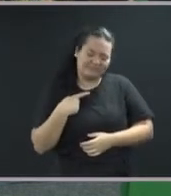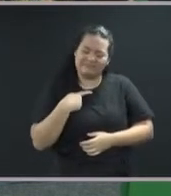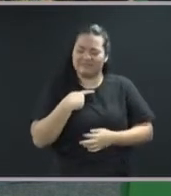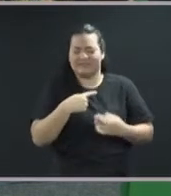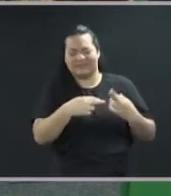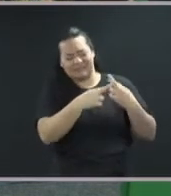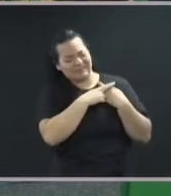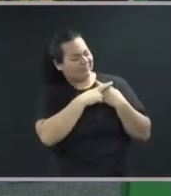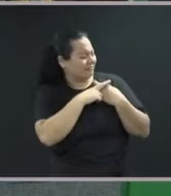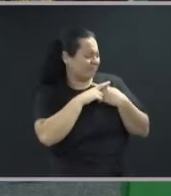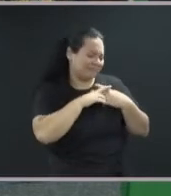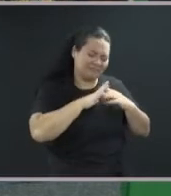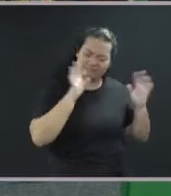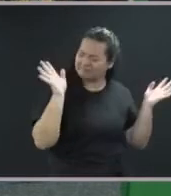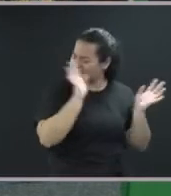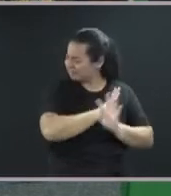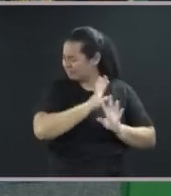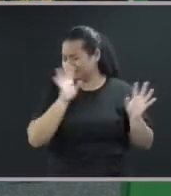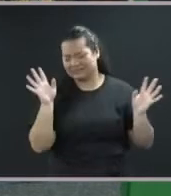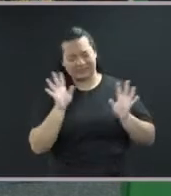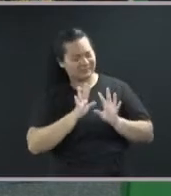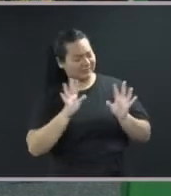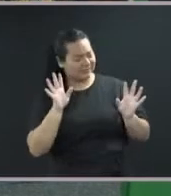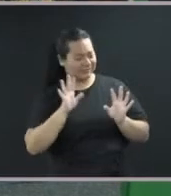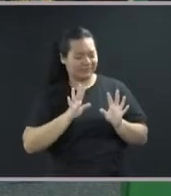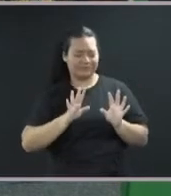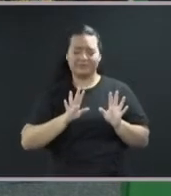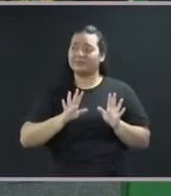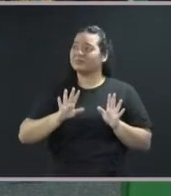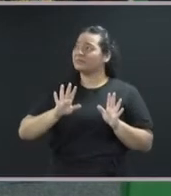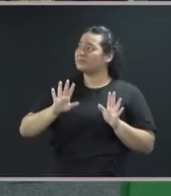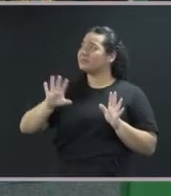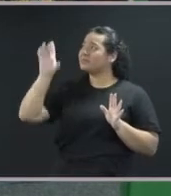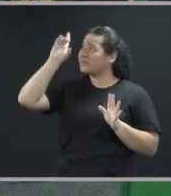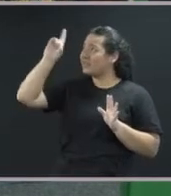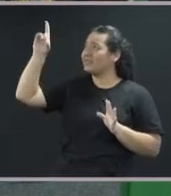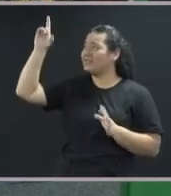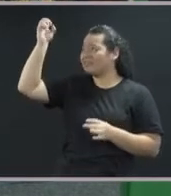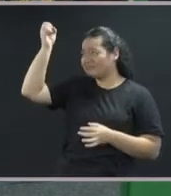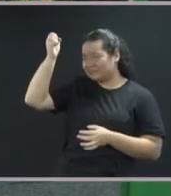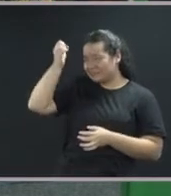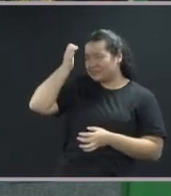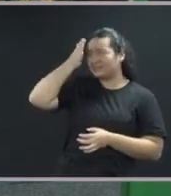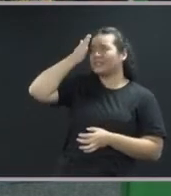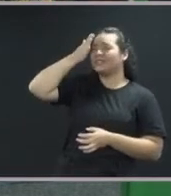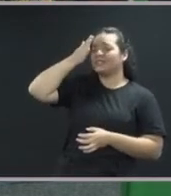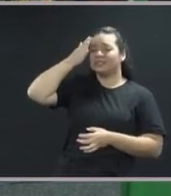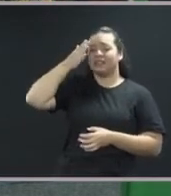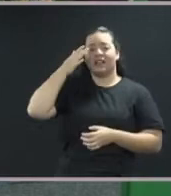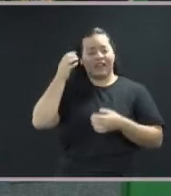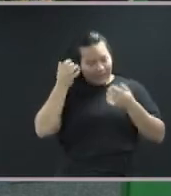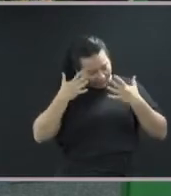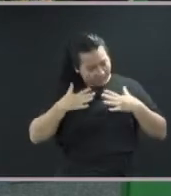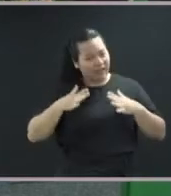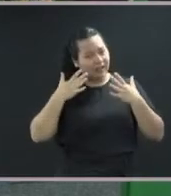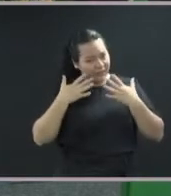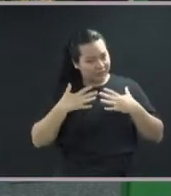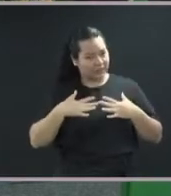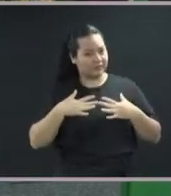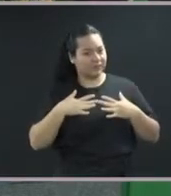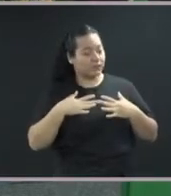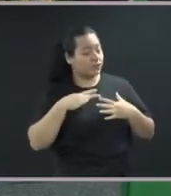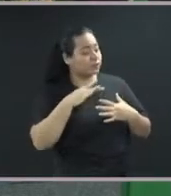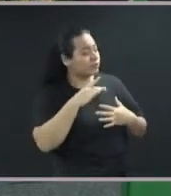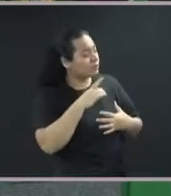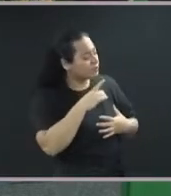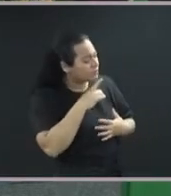para continuar. Senhor, me dá graça. Fique tranquilo. Fica tranquilo. Aqui é Taivos e saber